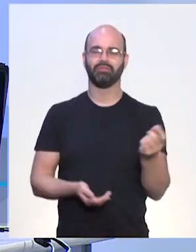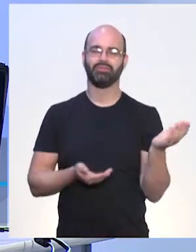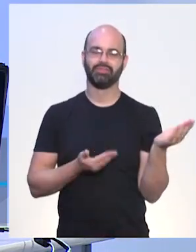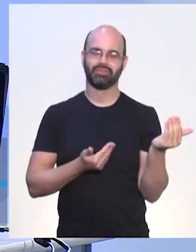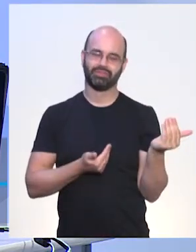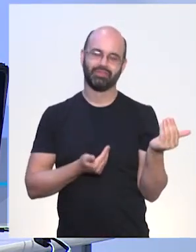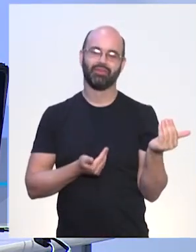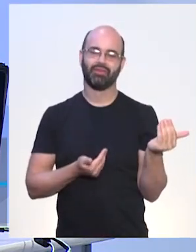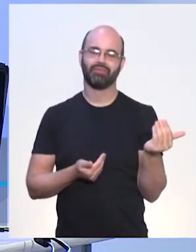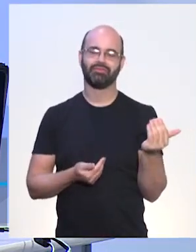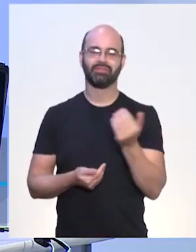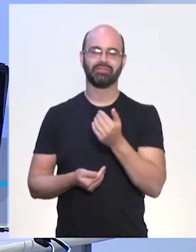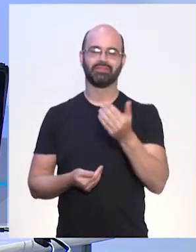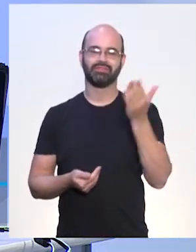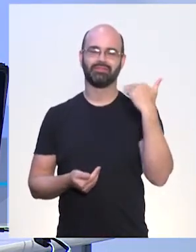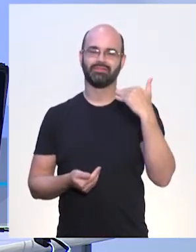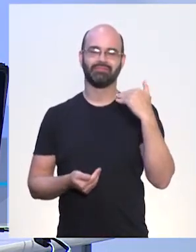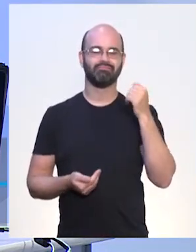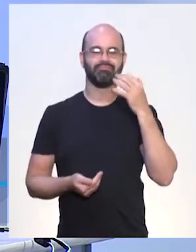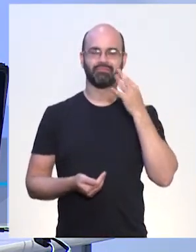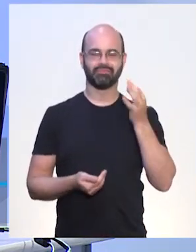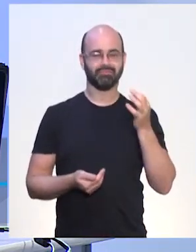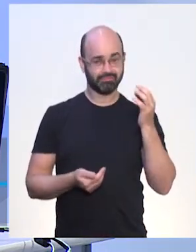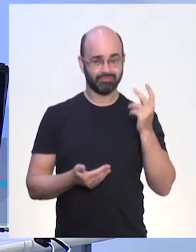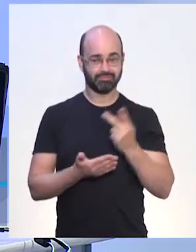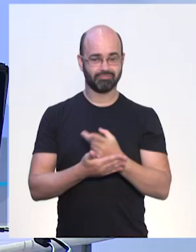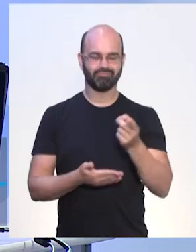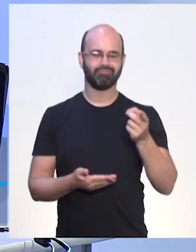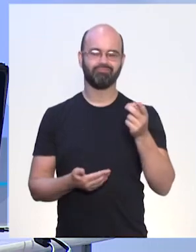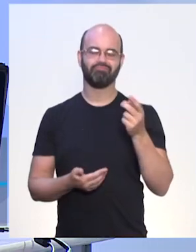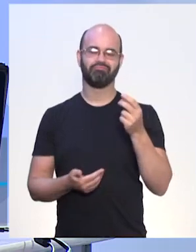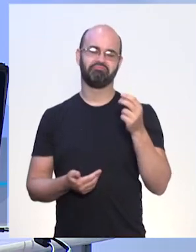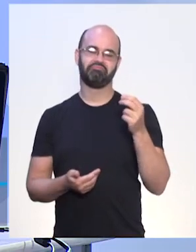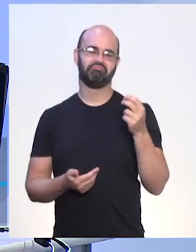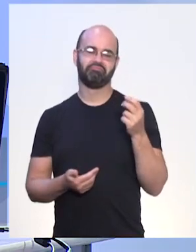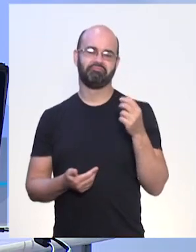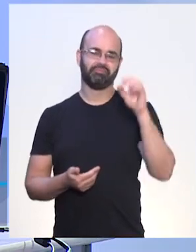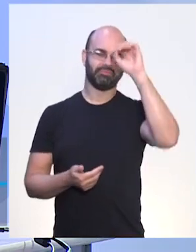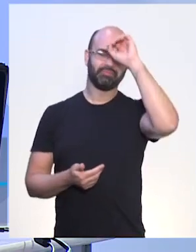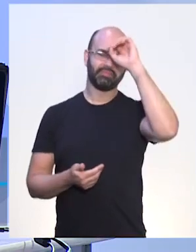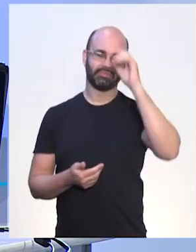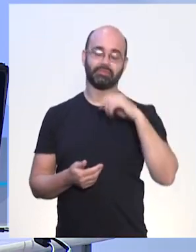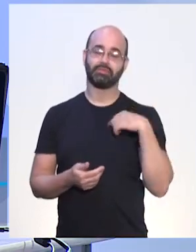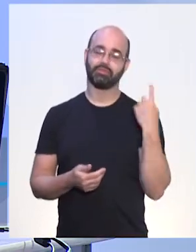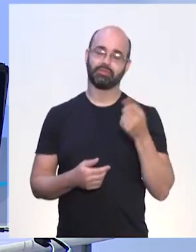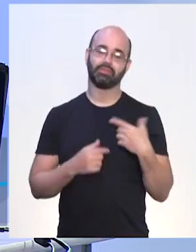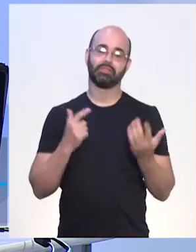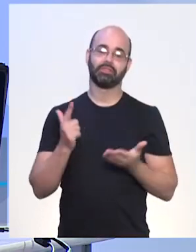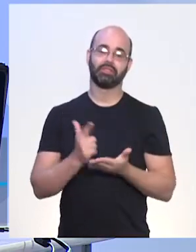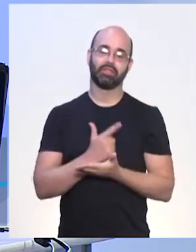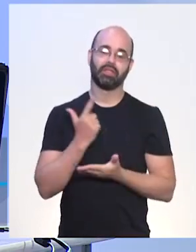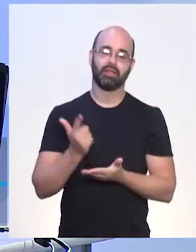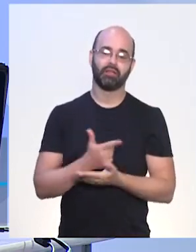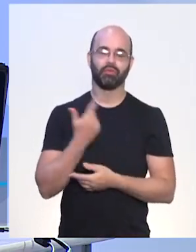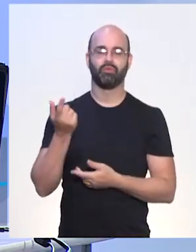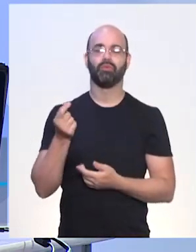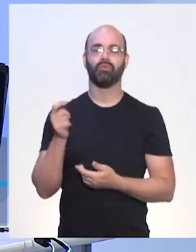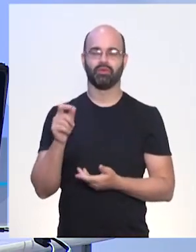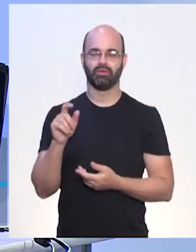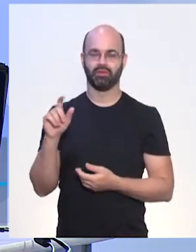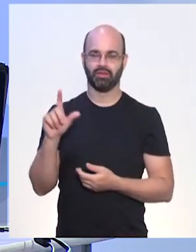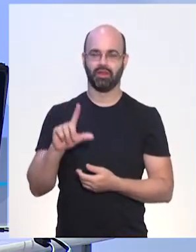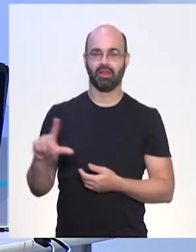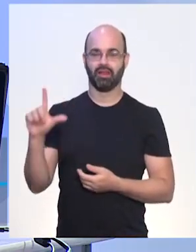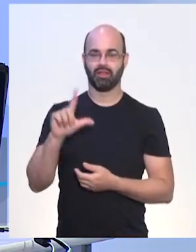adolescentes eles não prestaram na época atenção é mas aplicação e ao nosso deverá trazer a literatura trazer as informações que